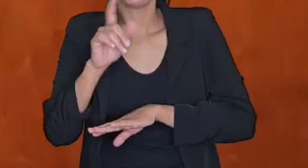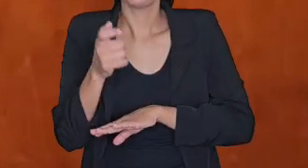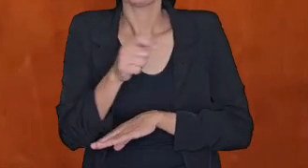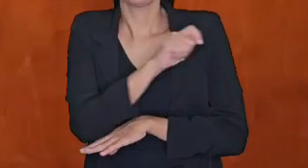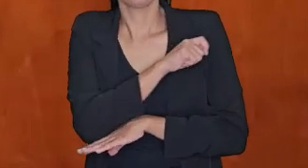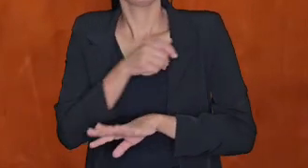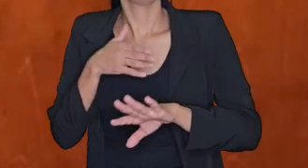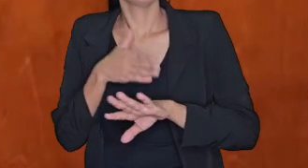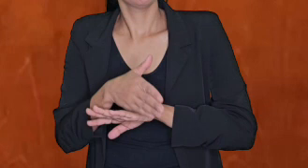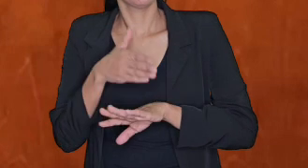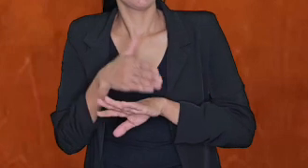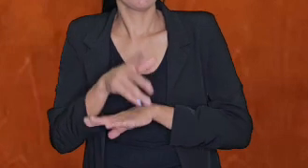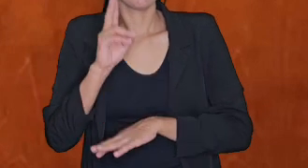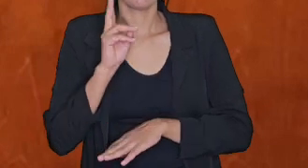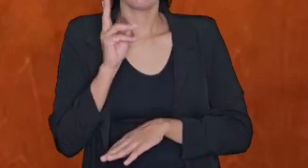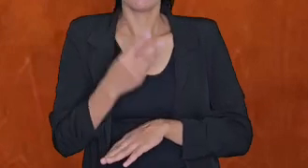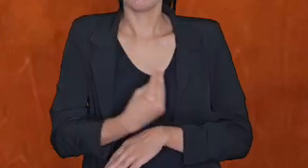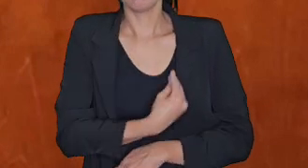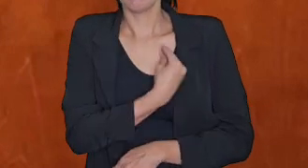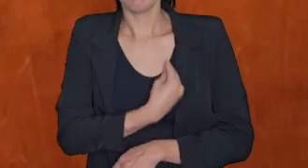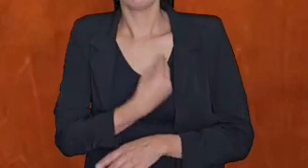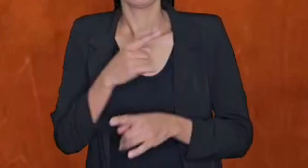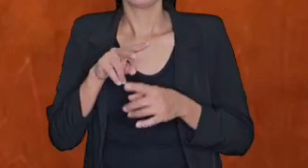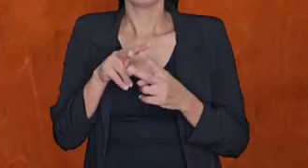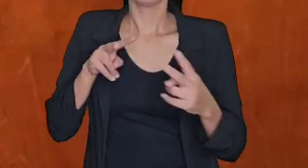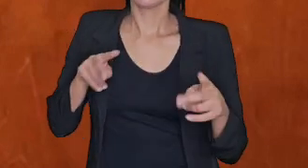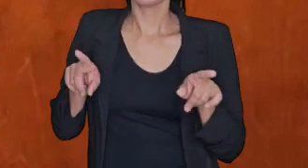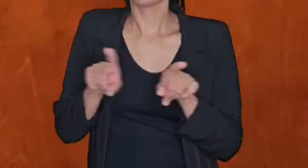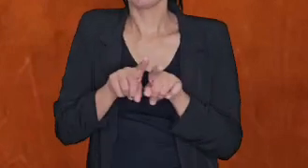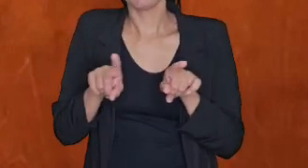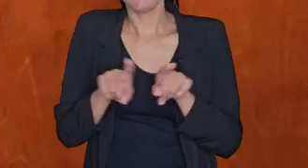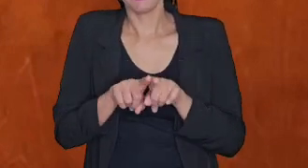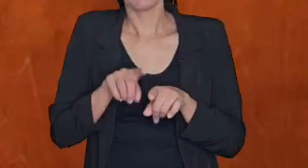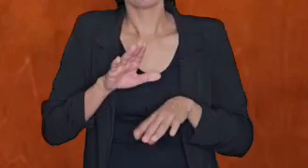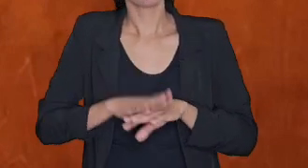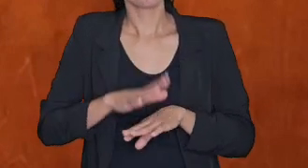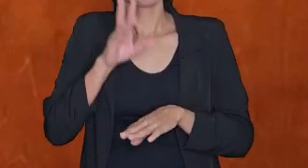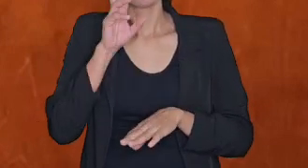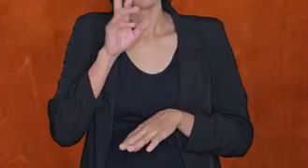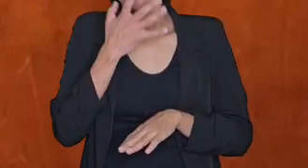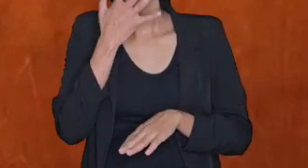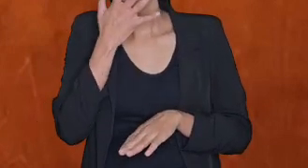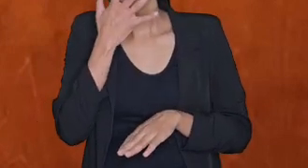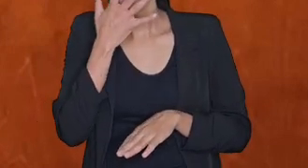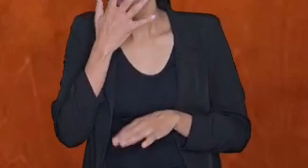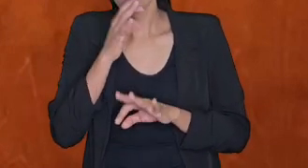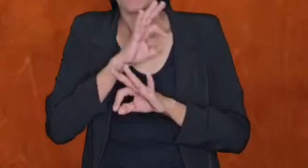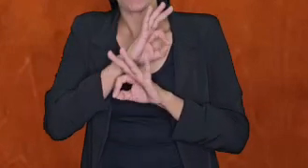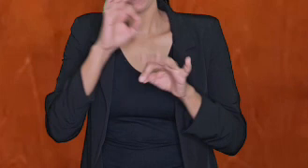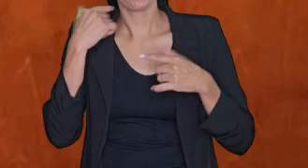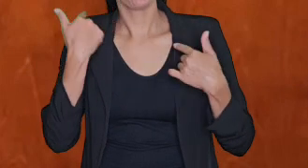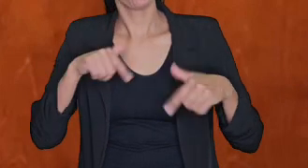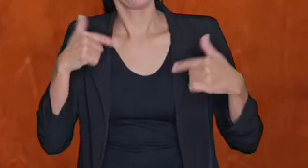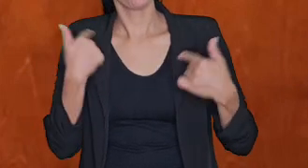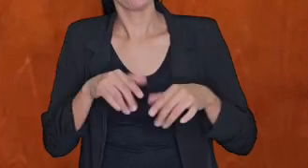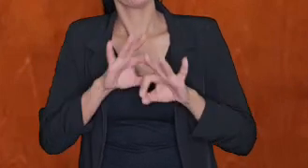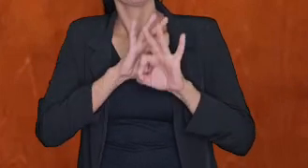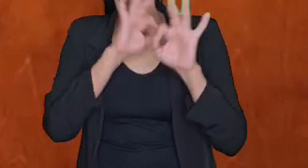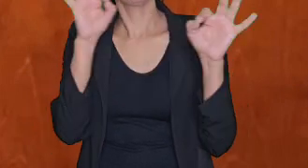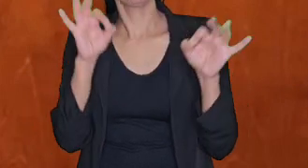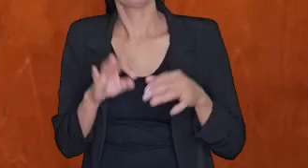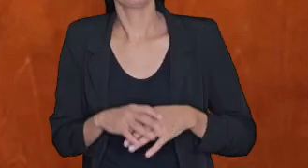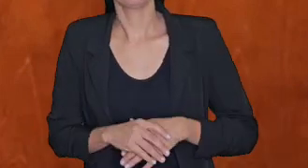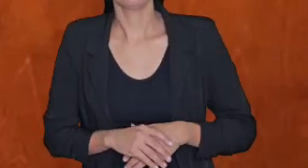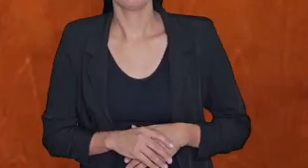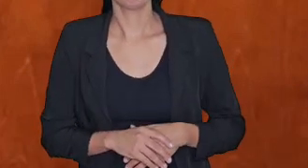visto também tantos alunos presentes ou ex-alunos presentes e à distância, e mais do que isso,